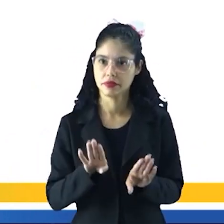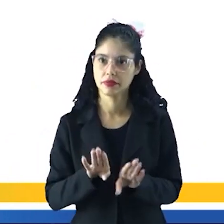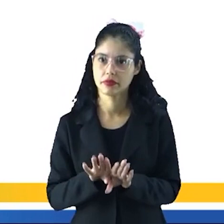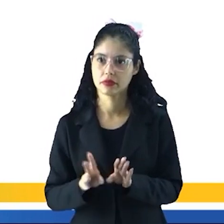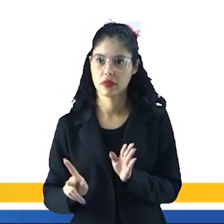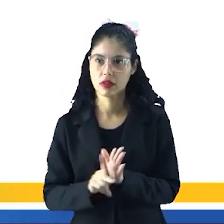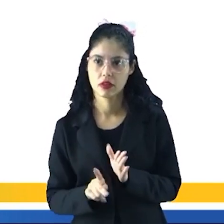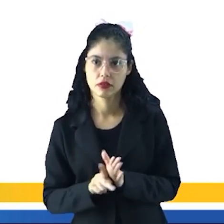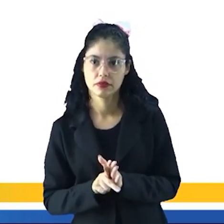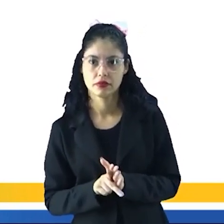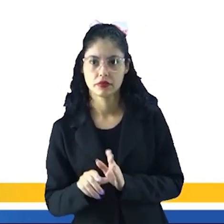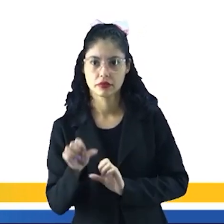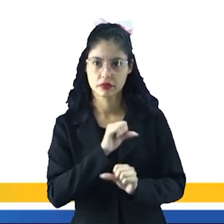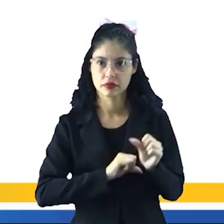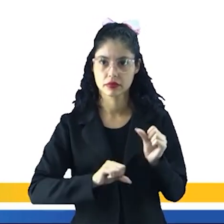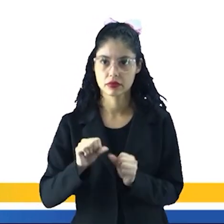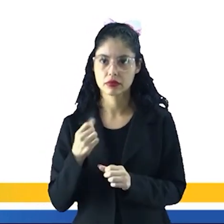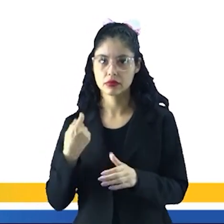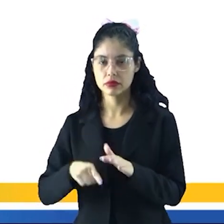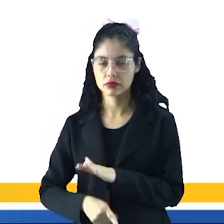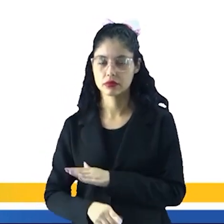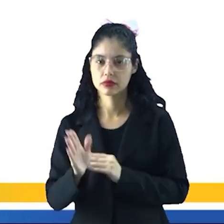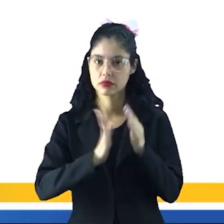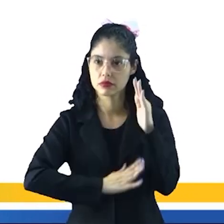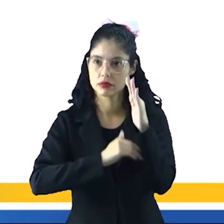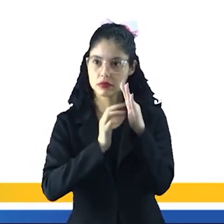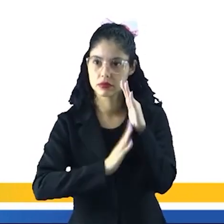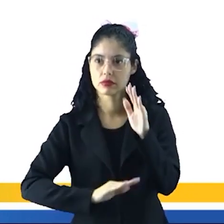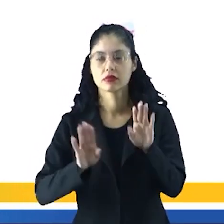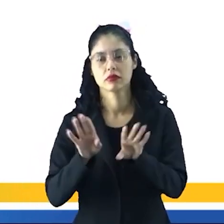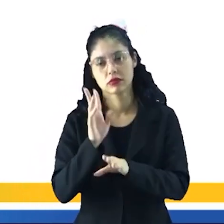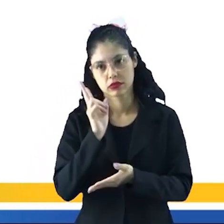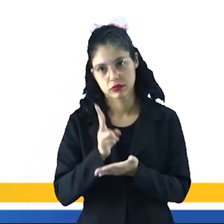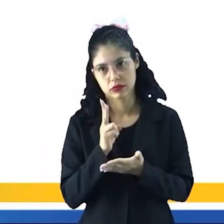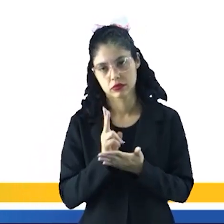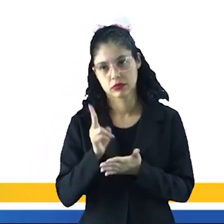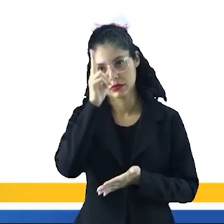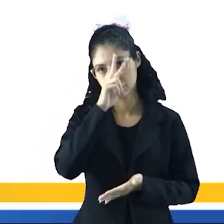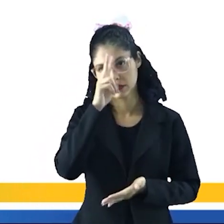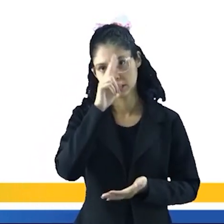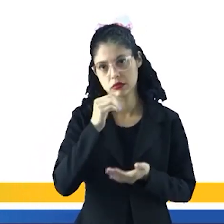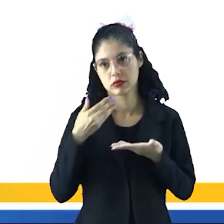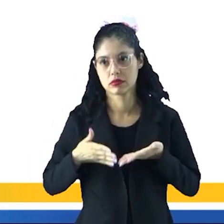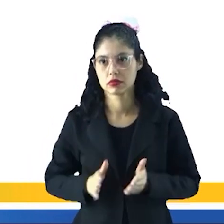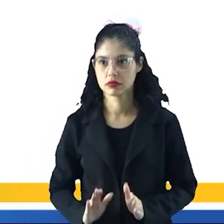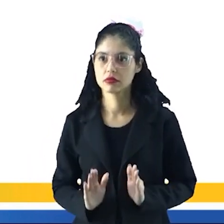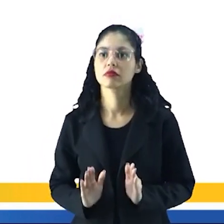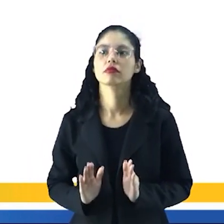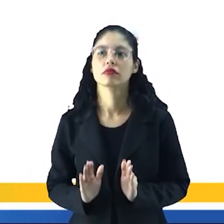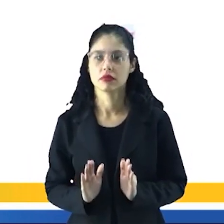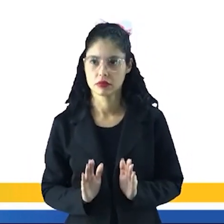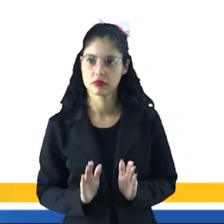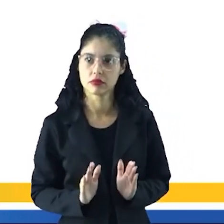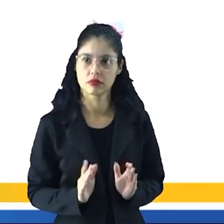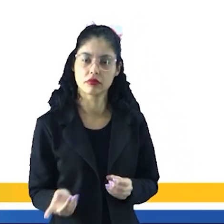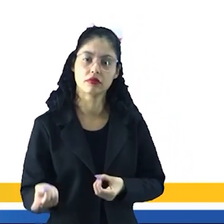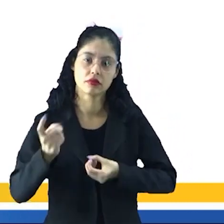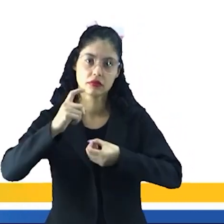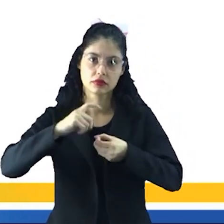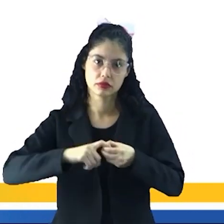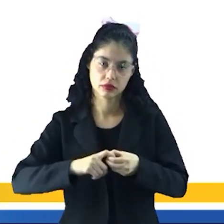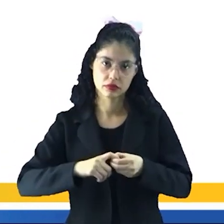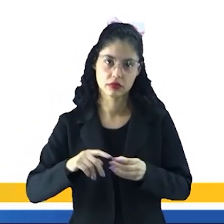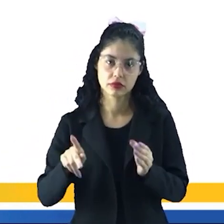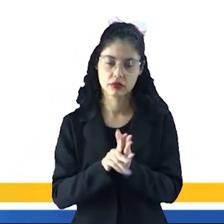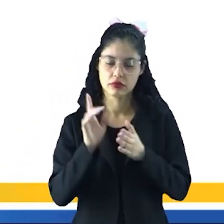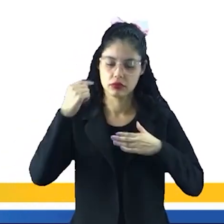que é modificando o espaço interno, e essa questão da pintura, que vai lembrar sempre da questão do nascimento, né, de voltar para